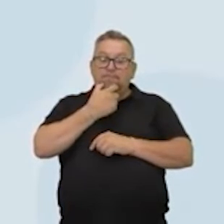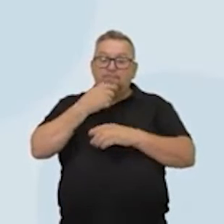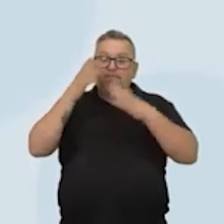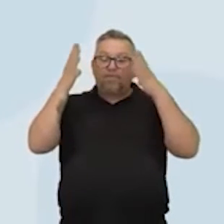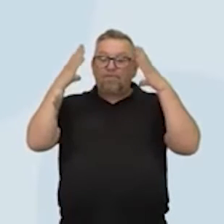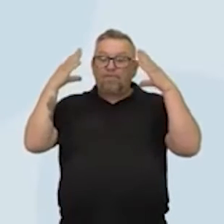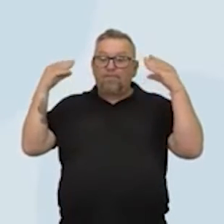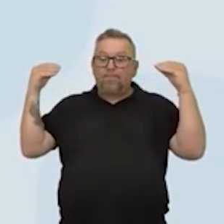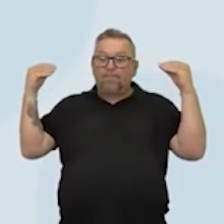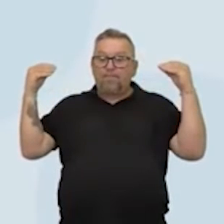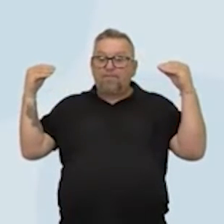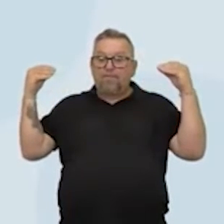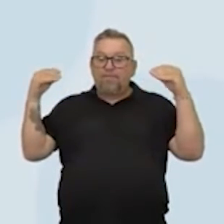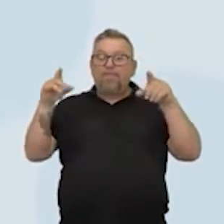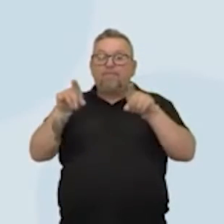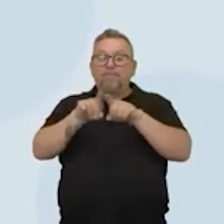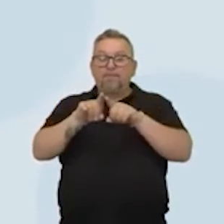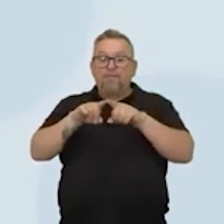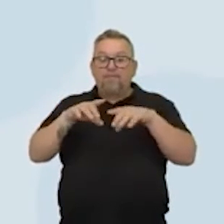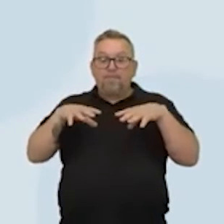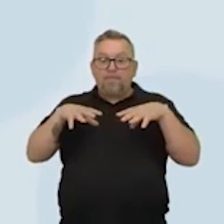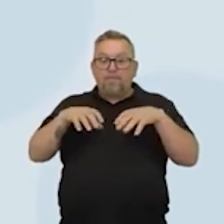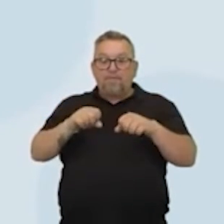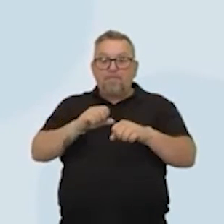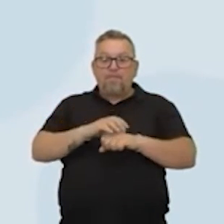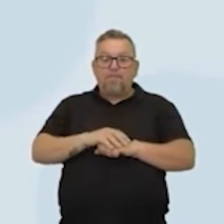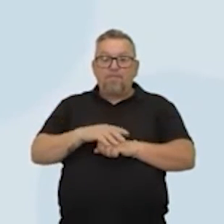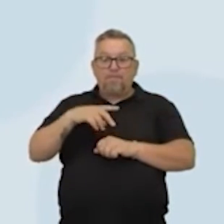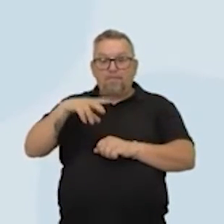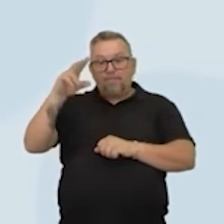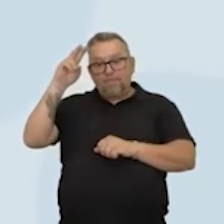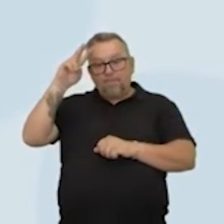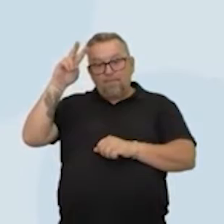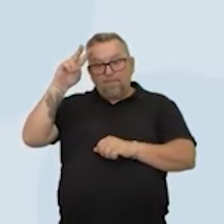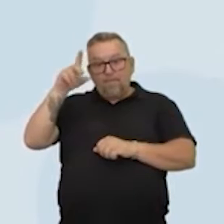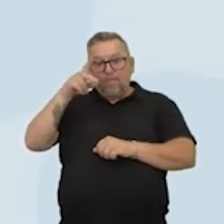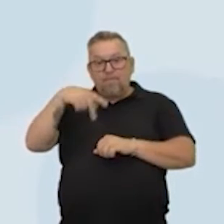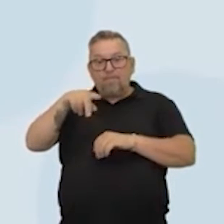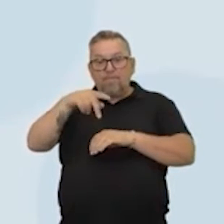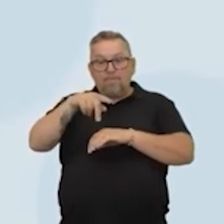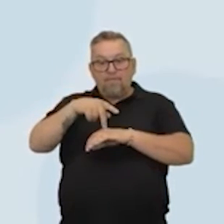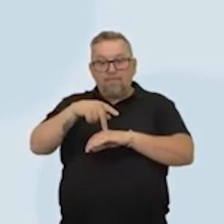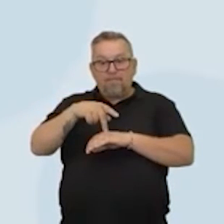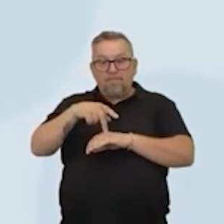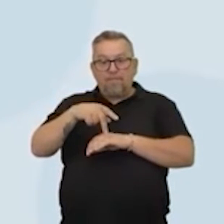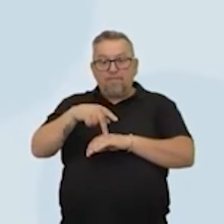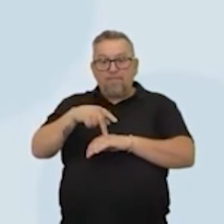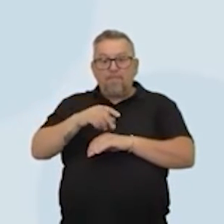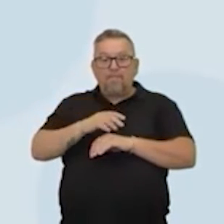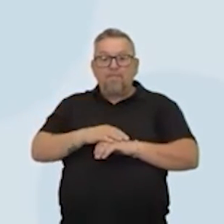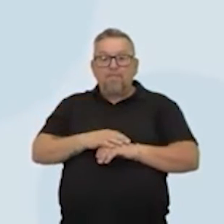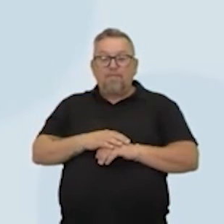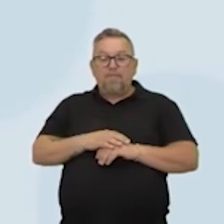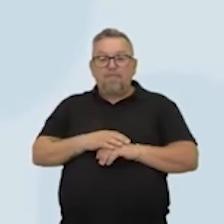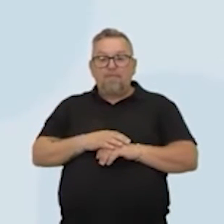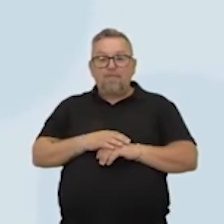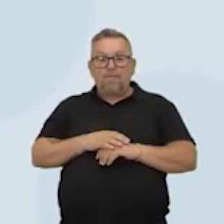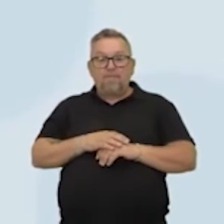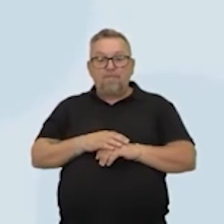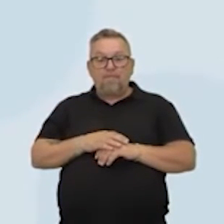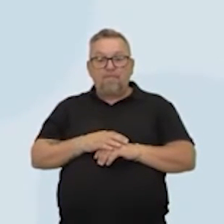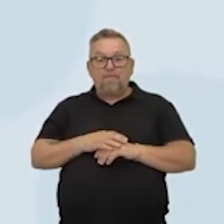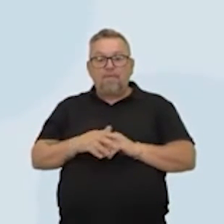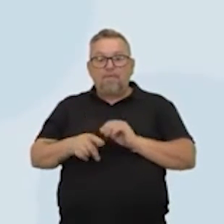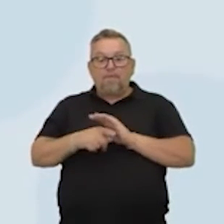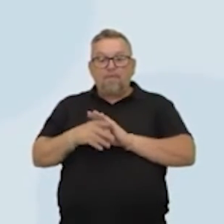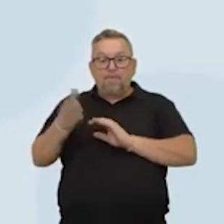Holanda também aí colonizando aí os territórios, né? Tem que lembrar que esses países, né, são aí a